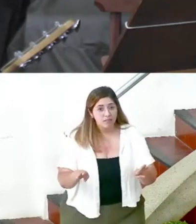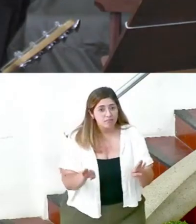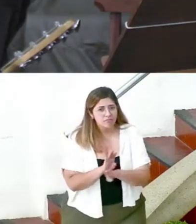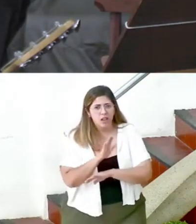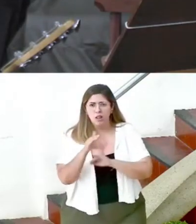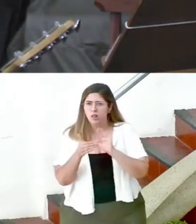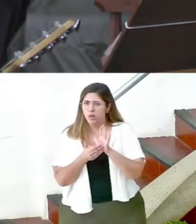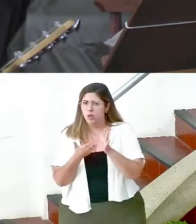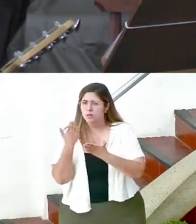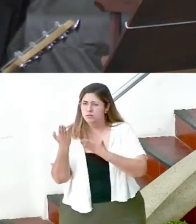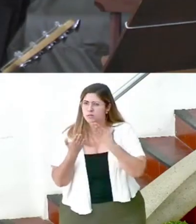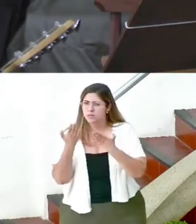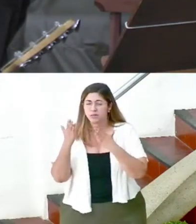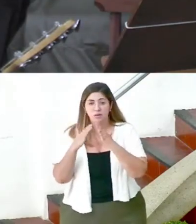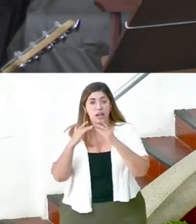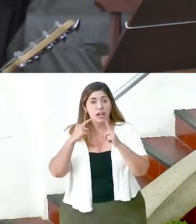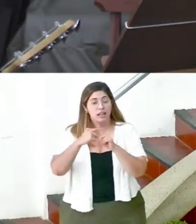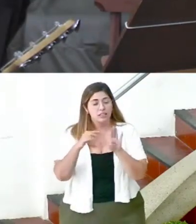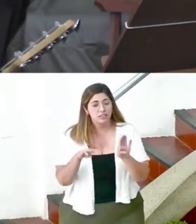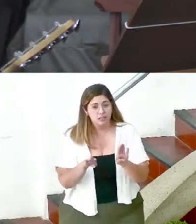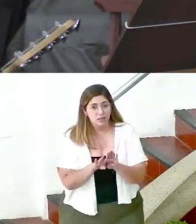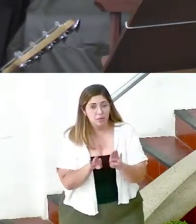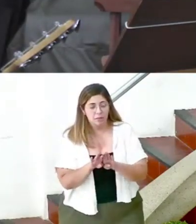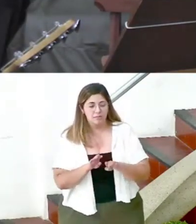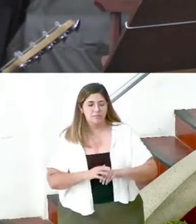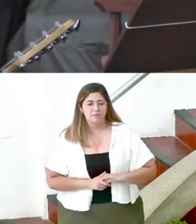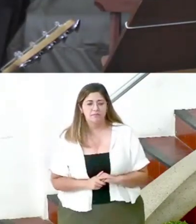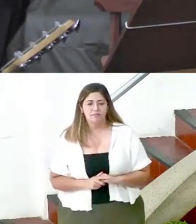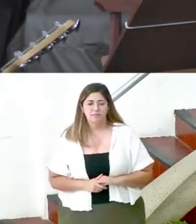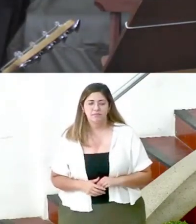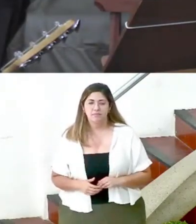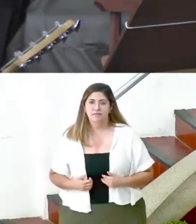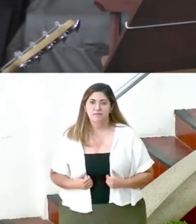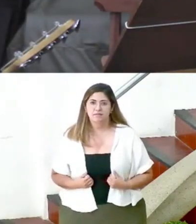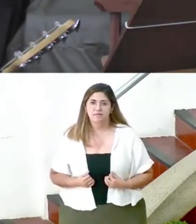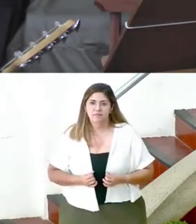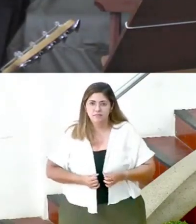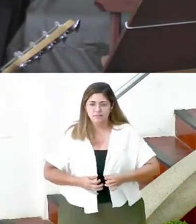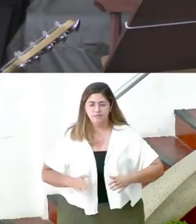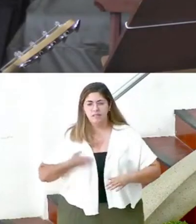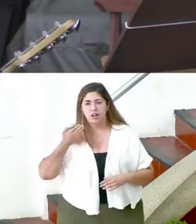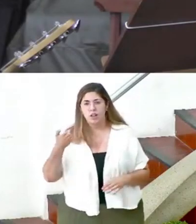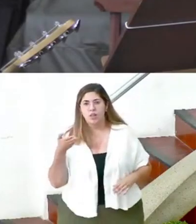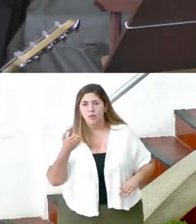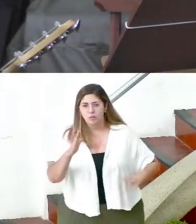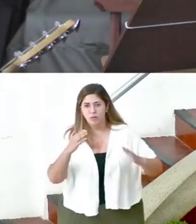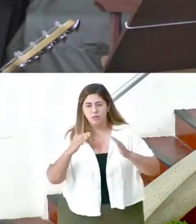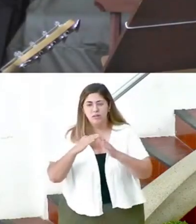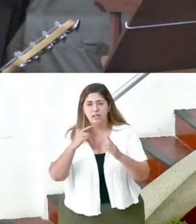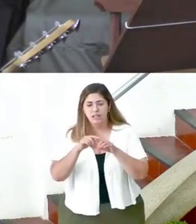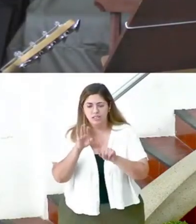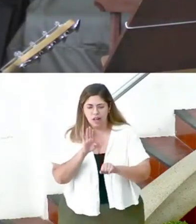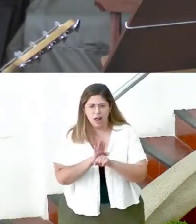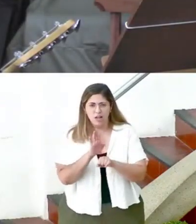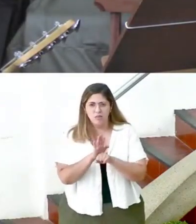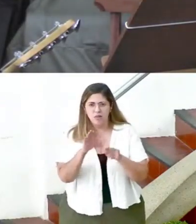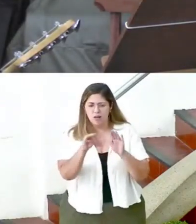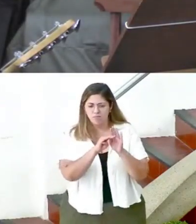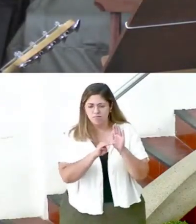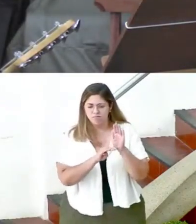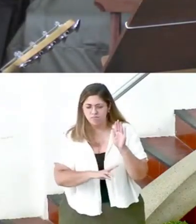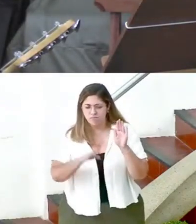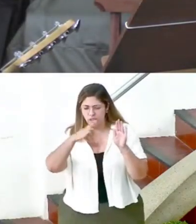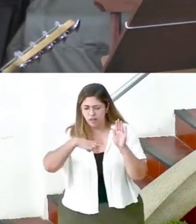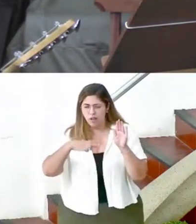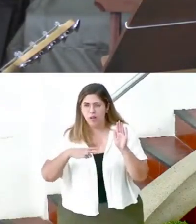com você. Quando você for ler lá na sua igreja, Filemão, o Onésimo vai te ajudar na liturgia. E